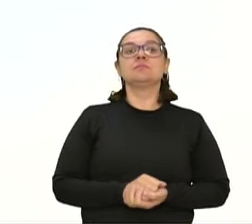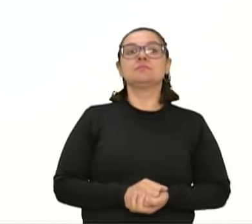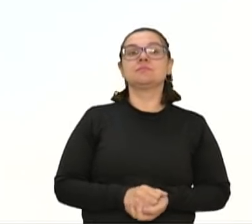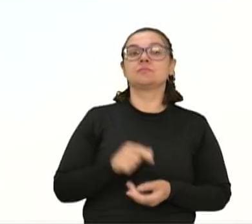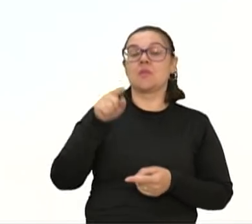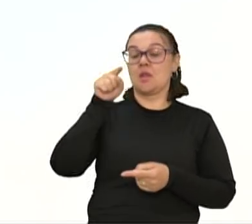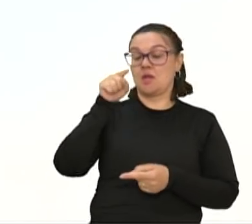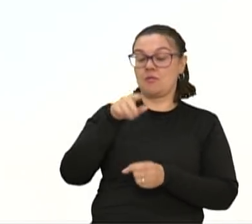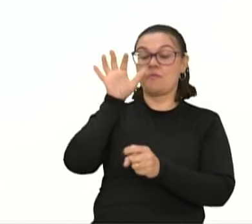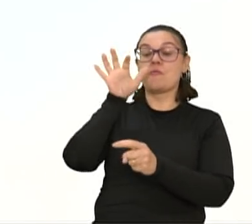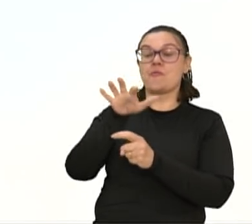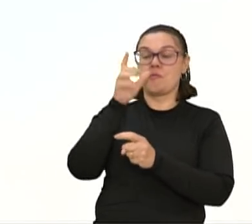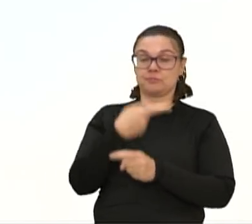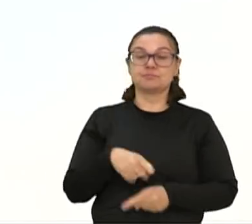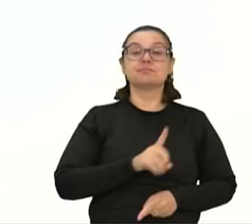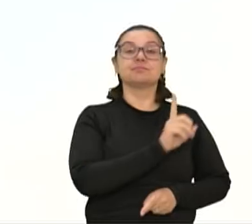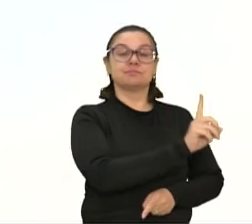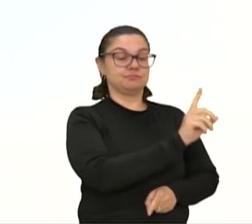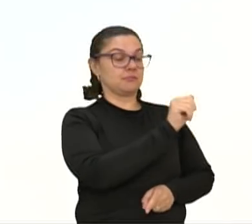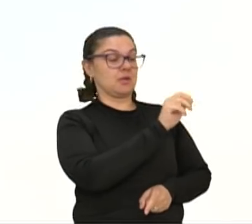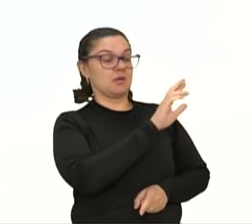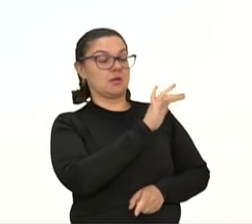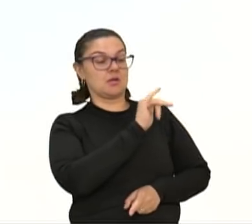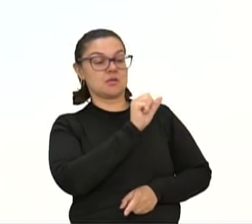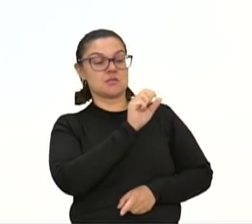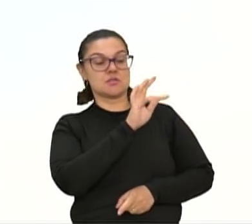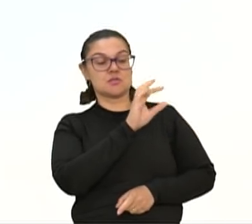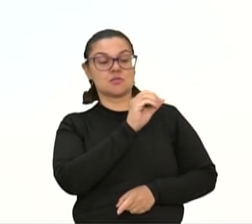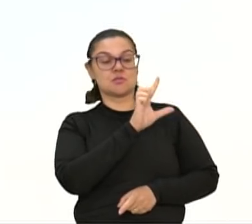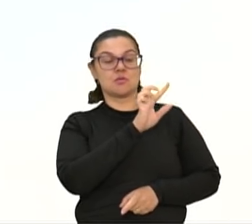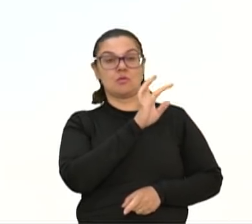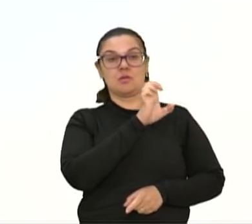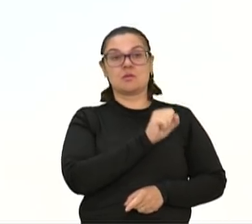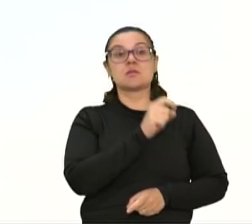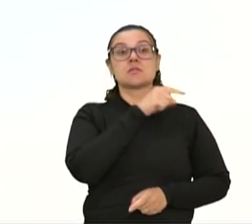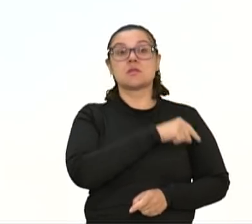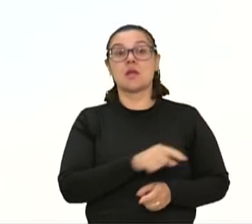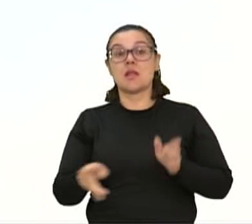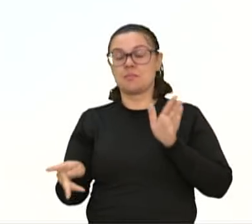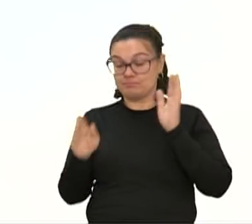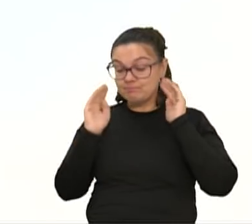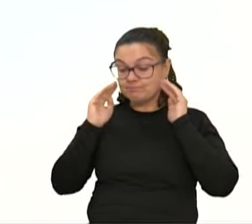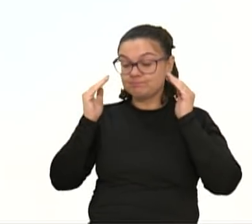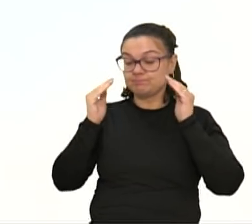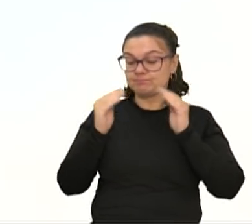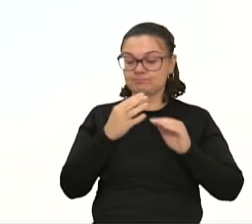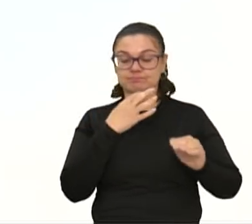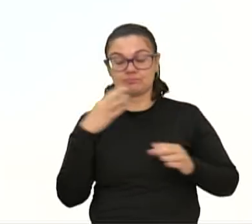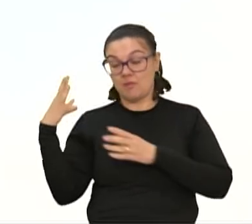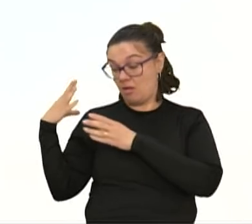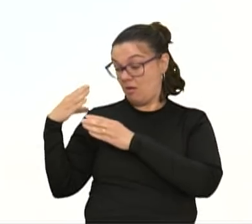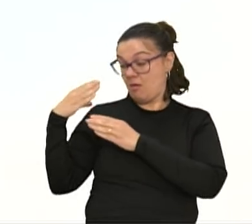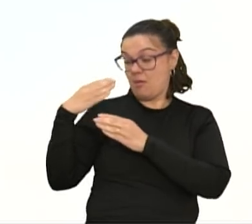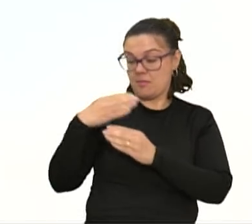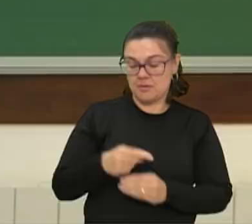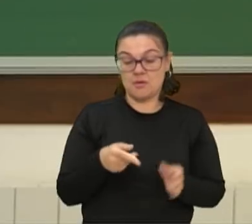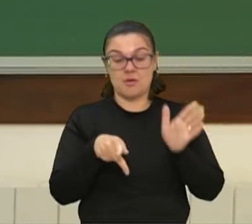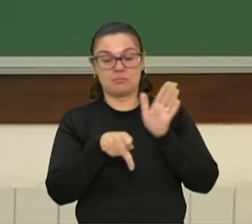Alberto Magno teve influência de Aristóteles. Defendia o conhecimento por meio da natureza. Então, olha